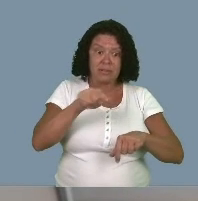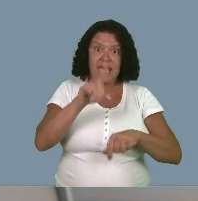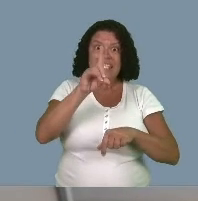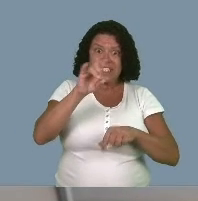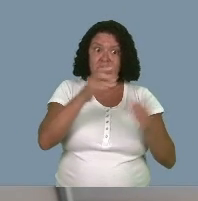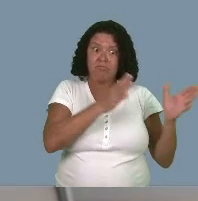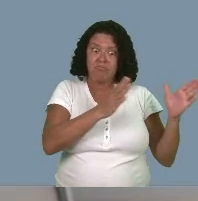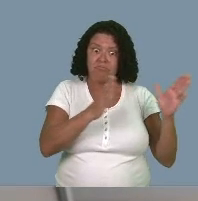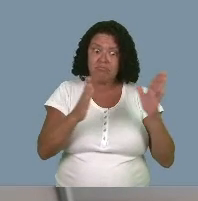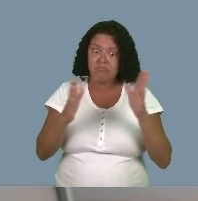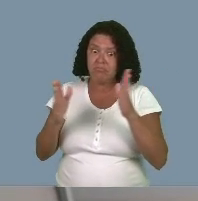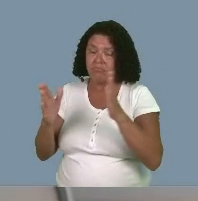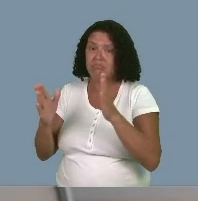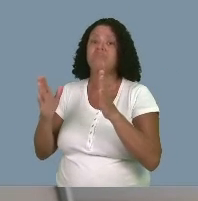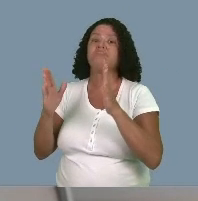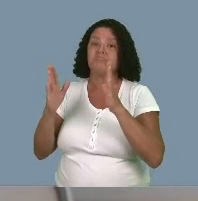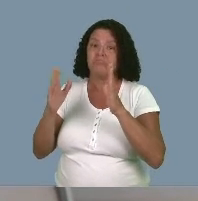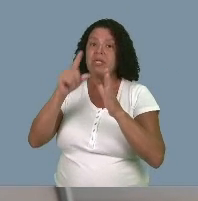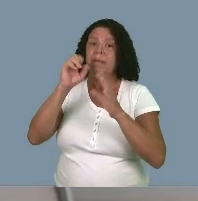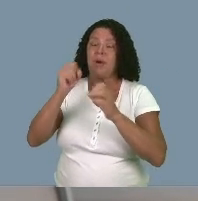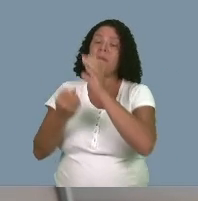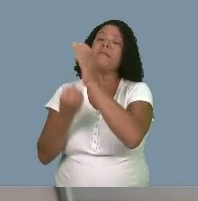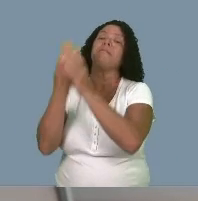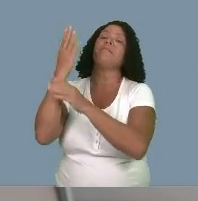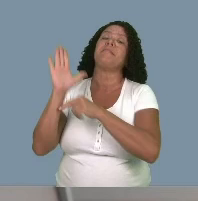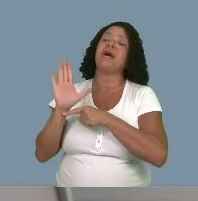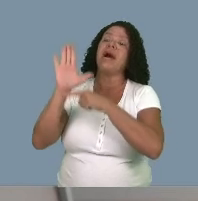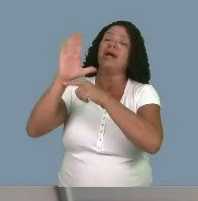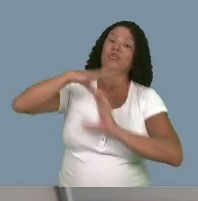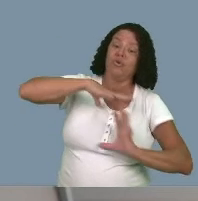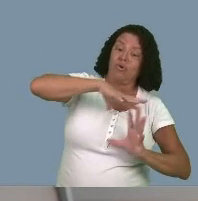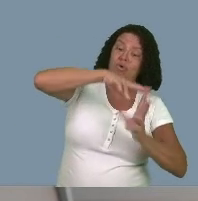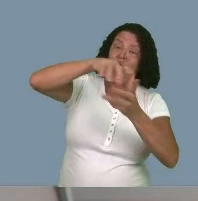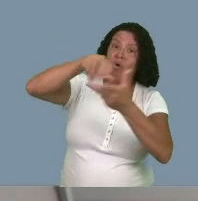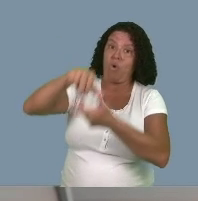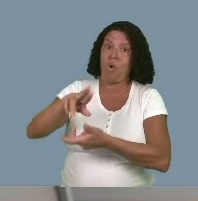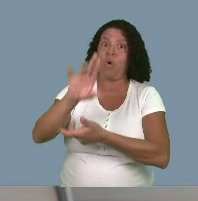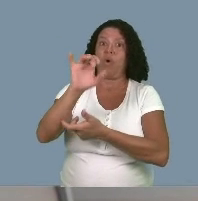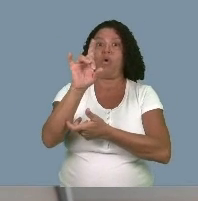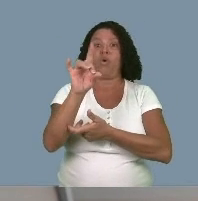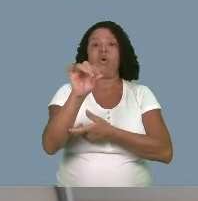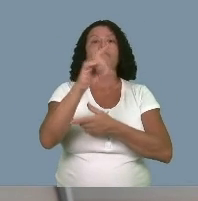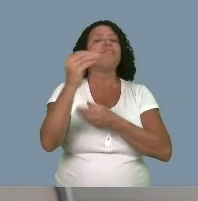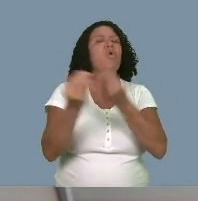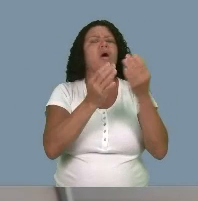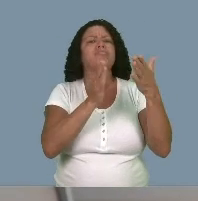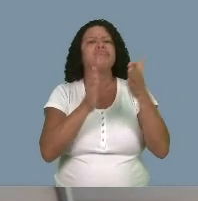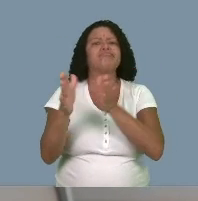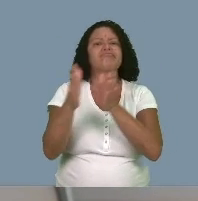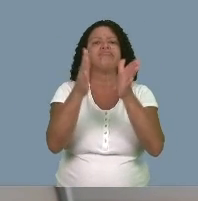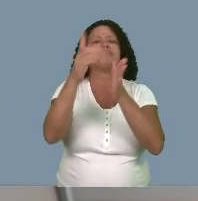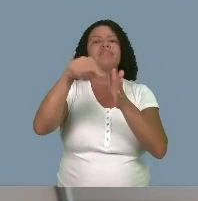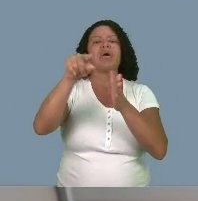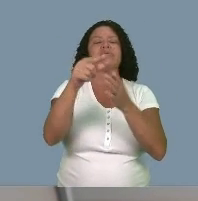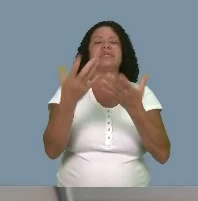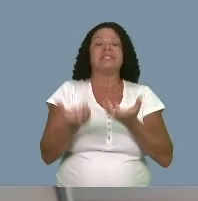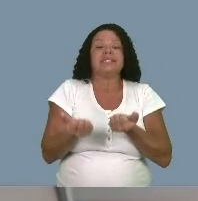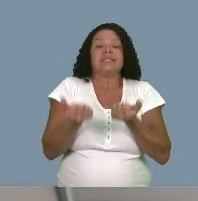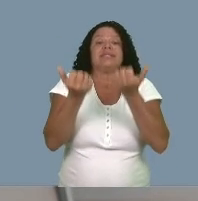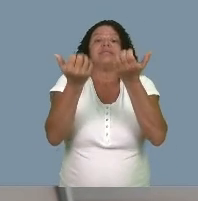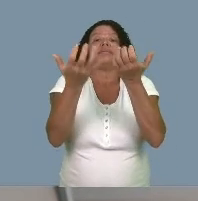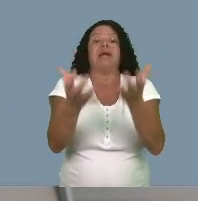são o prenúncio do que podemos produzir em favor do mundo, conforme o direcionamento a que se ofereçam